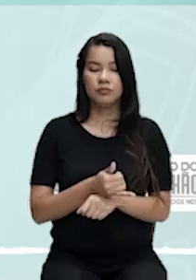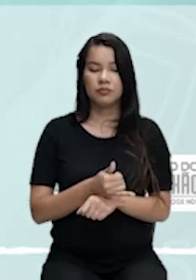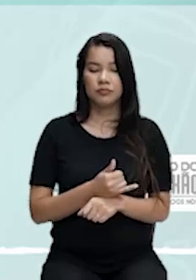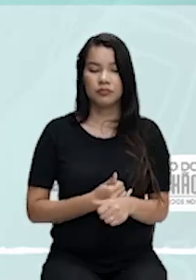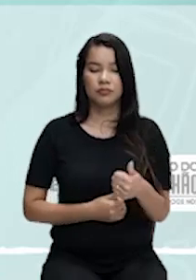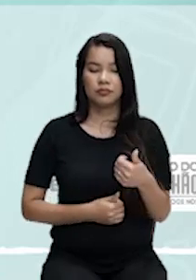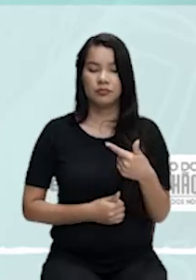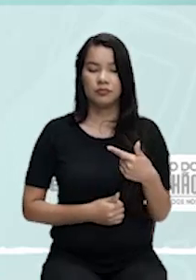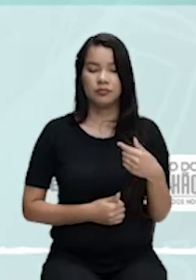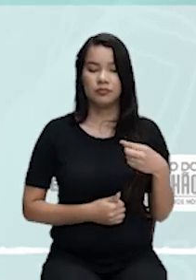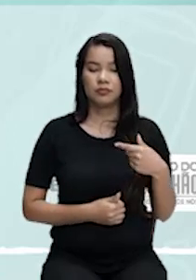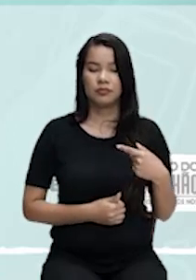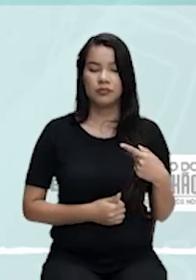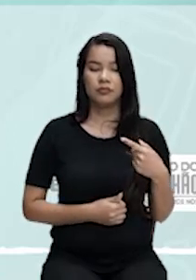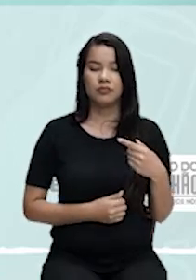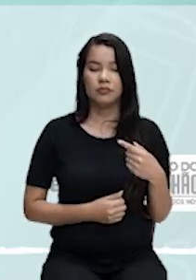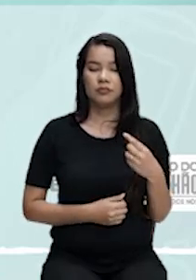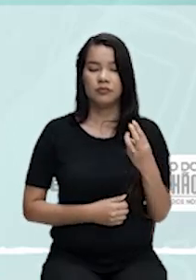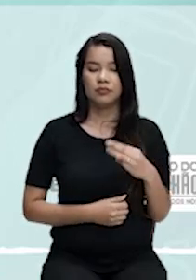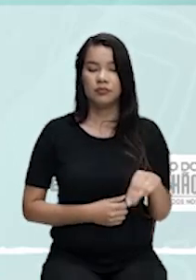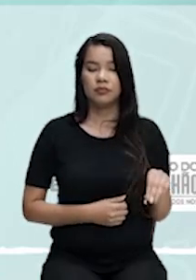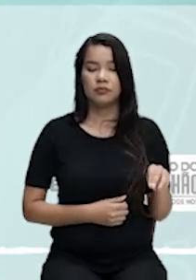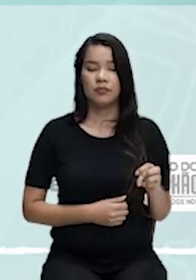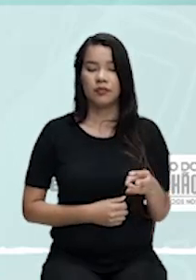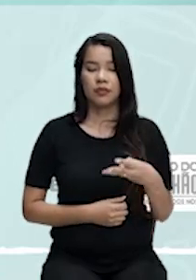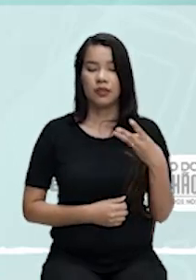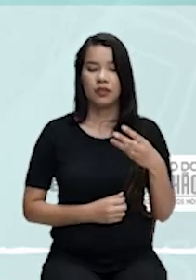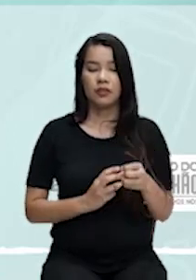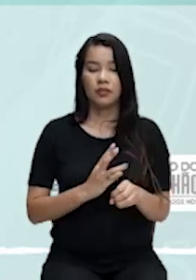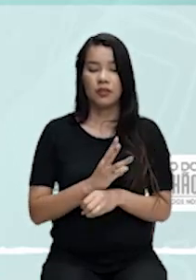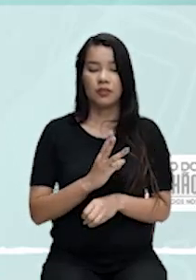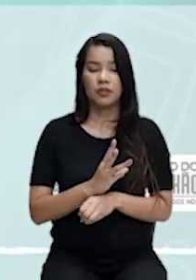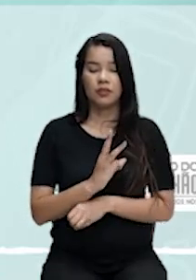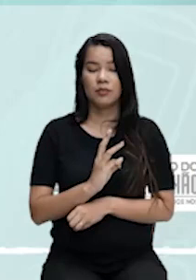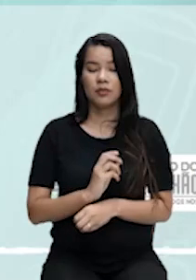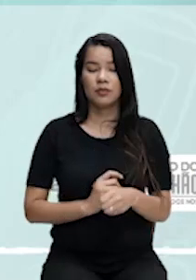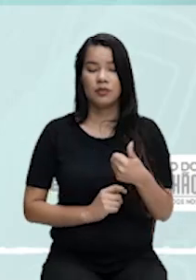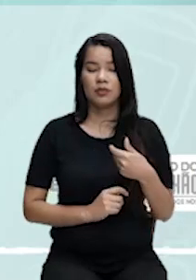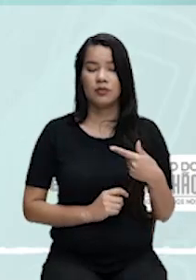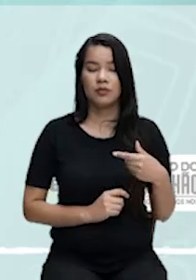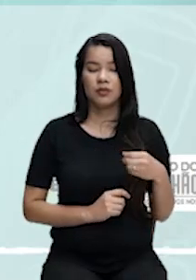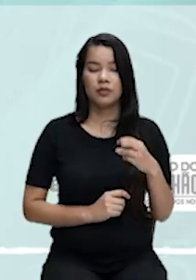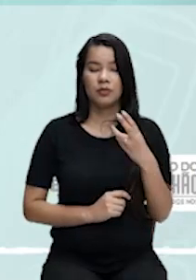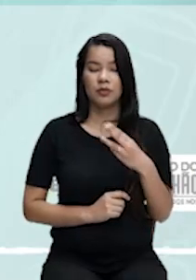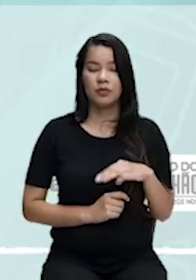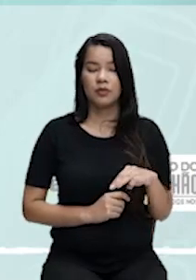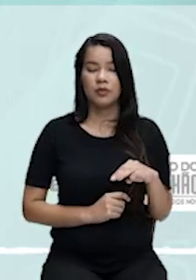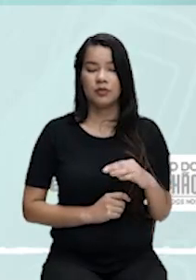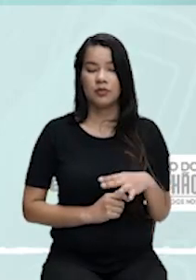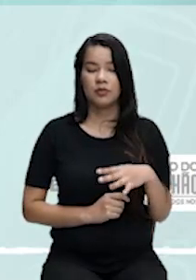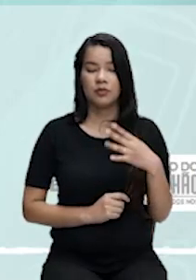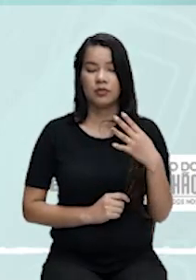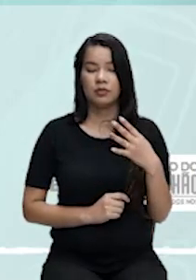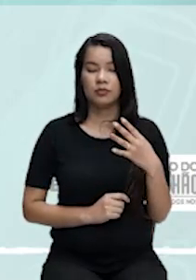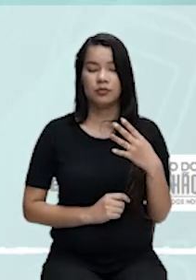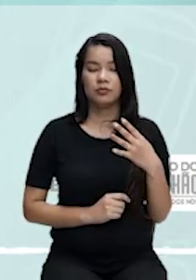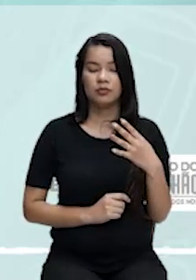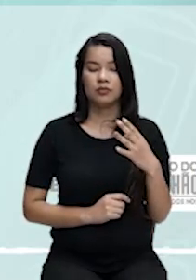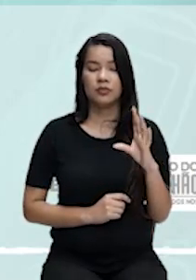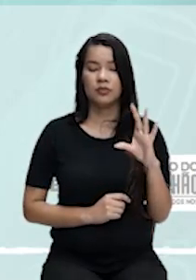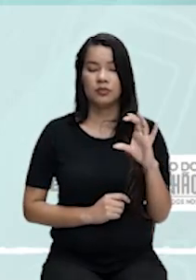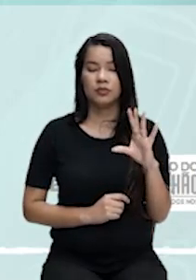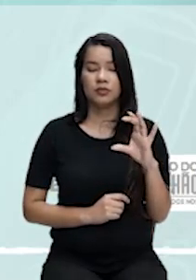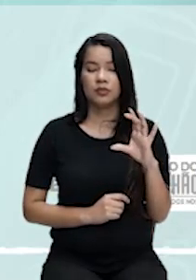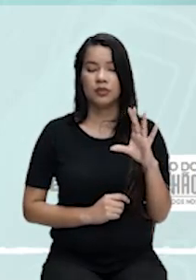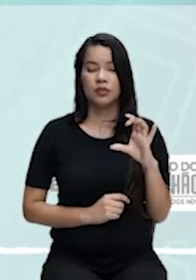127 milhões. Em terceiro, o WhatsApp, com 120 milhões. Em quarto, o Instagram, com 110 milhões. Em